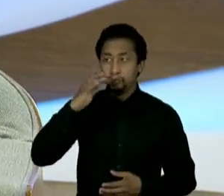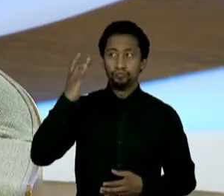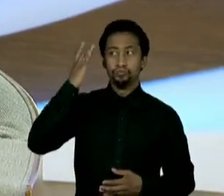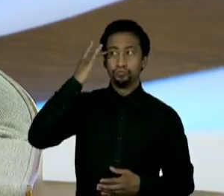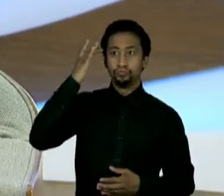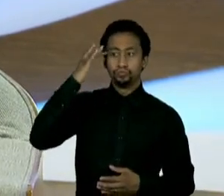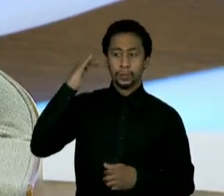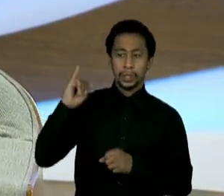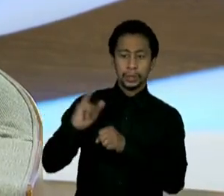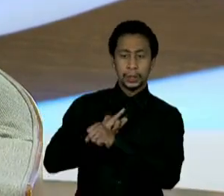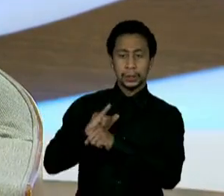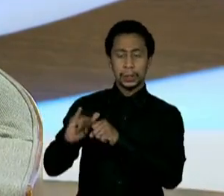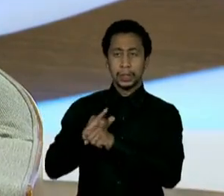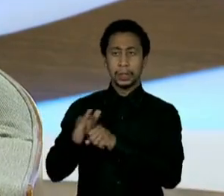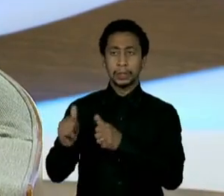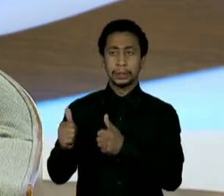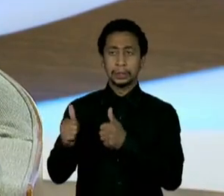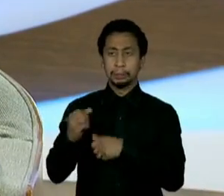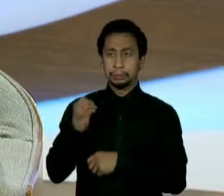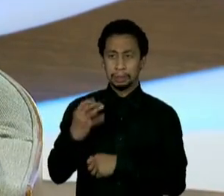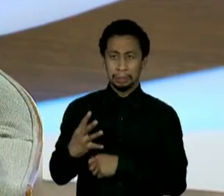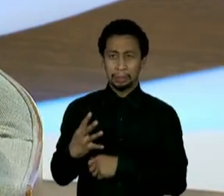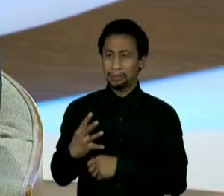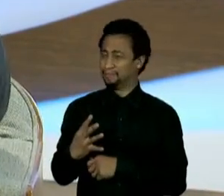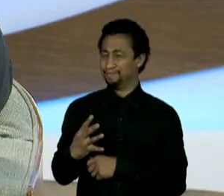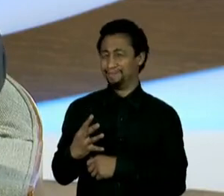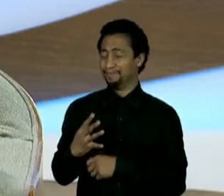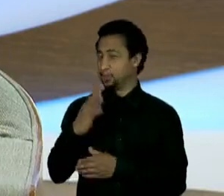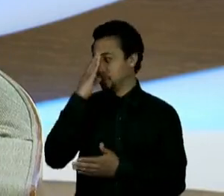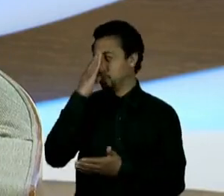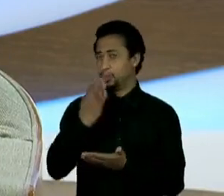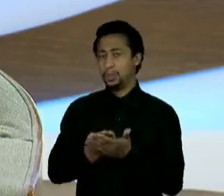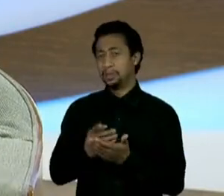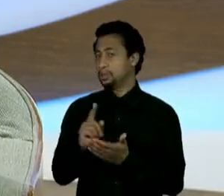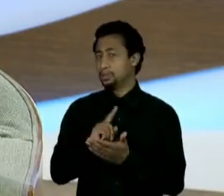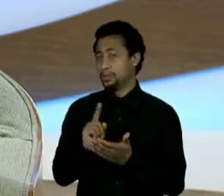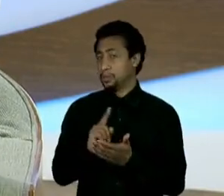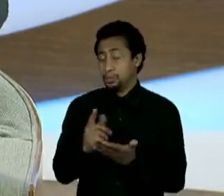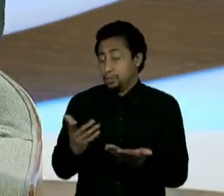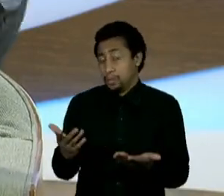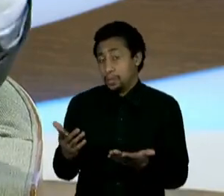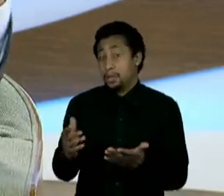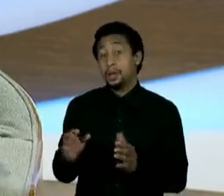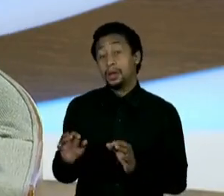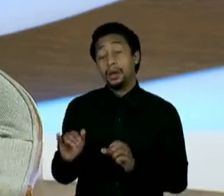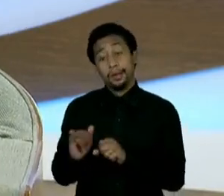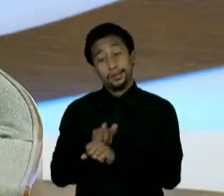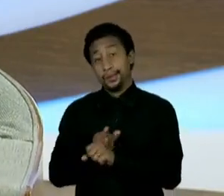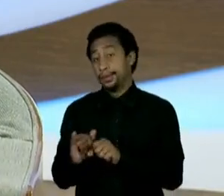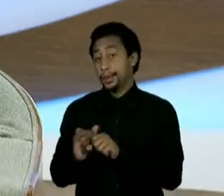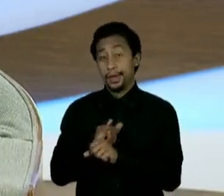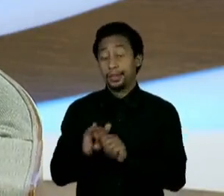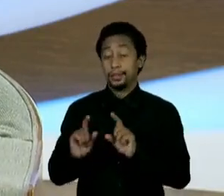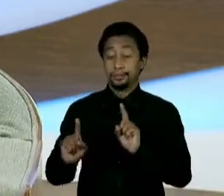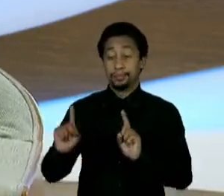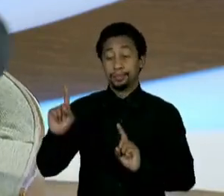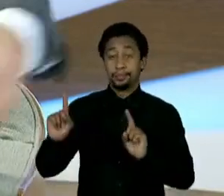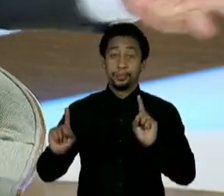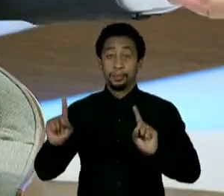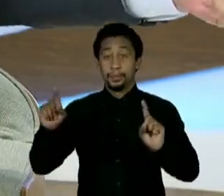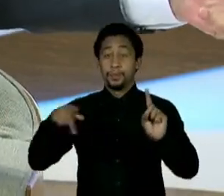é um assim uma espécie de uma pessoa que foi conduzida para um processo numa Bamba que se você